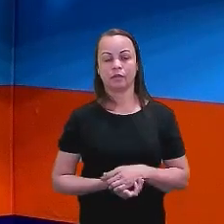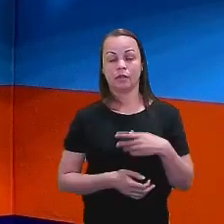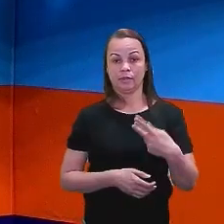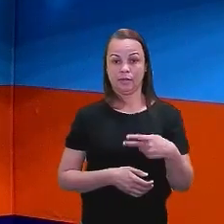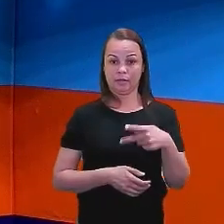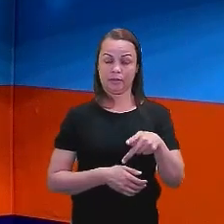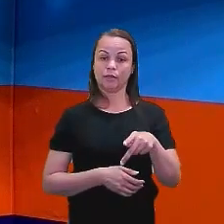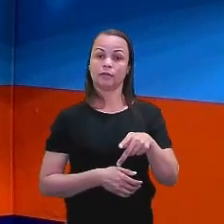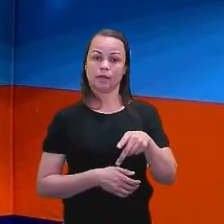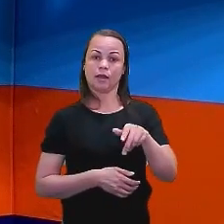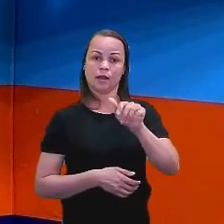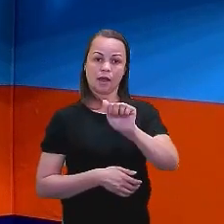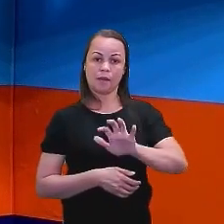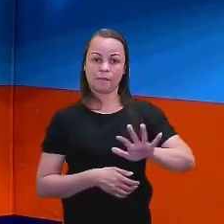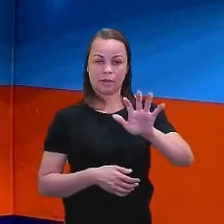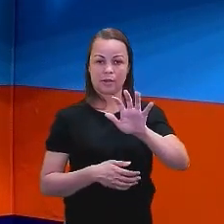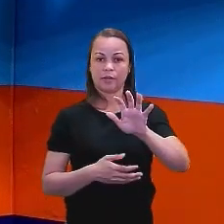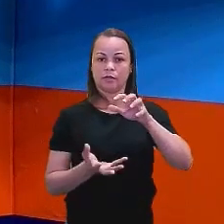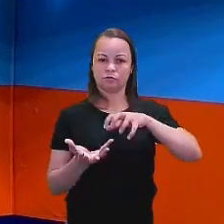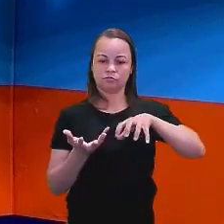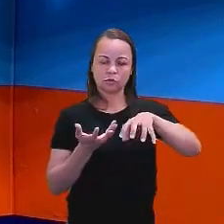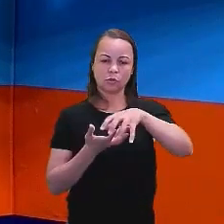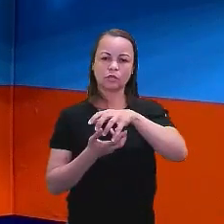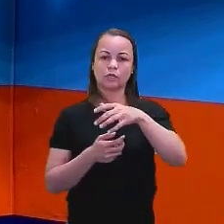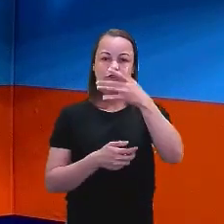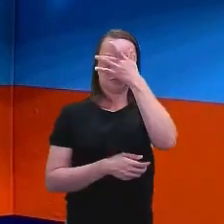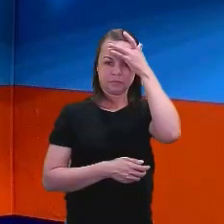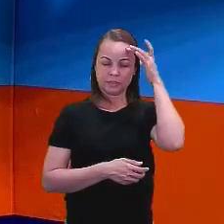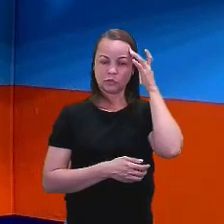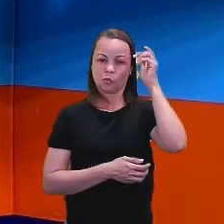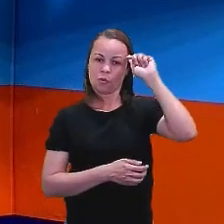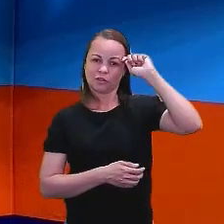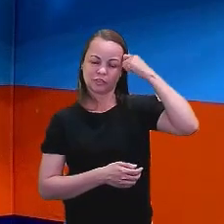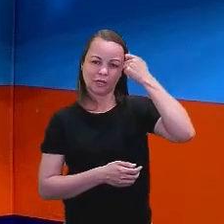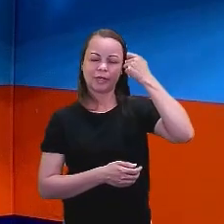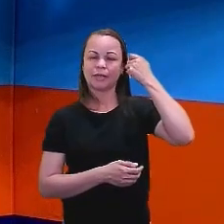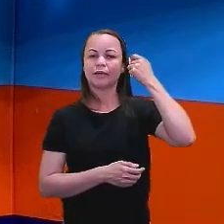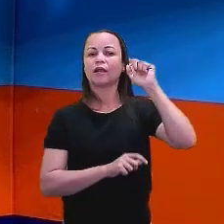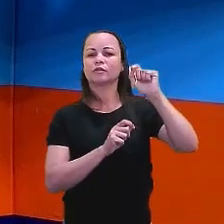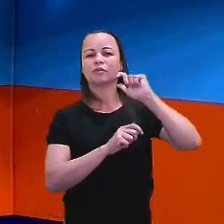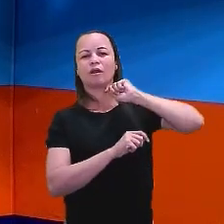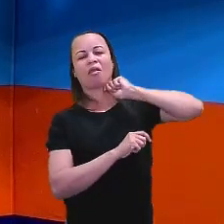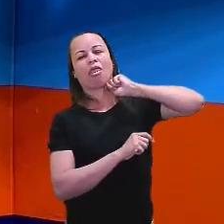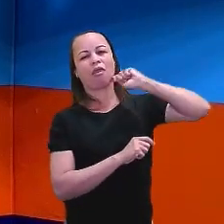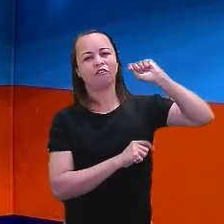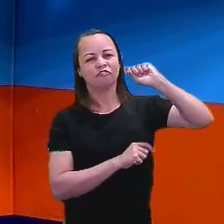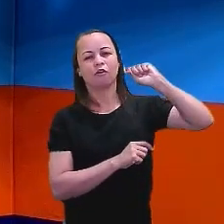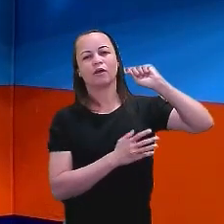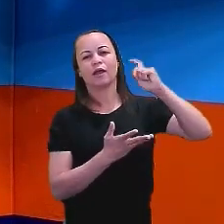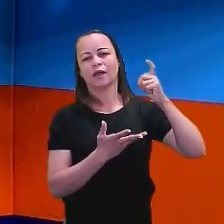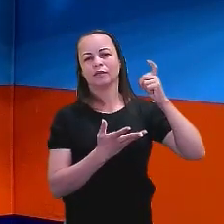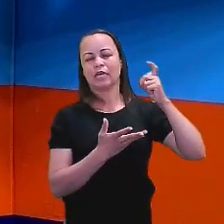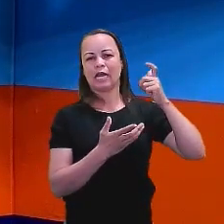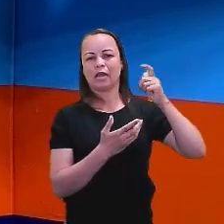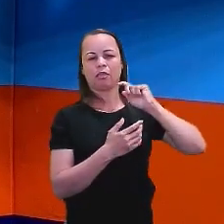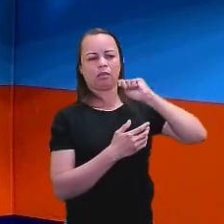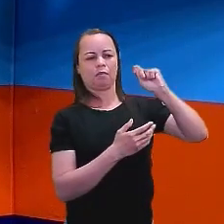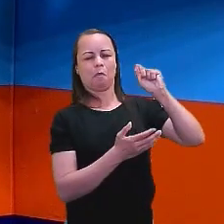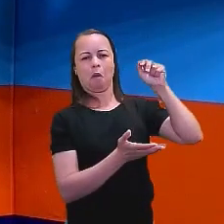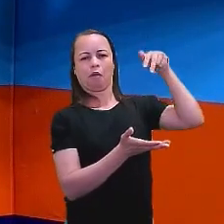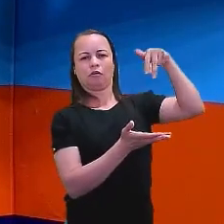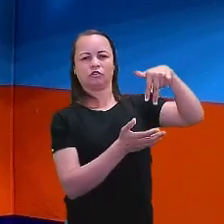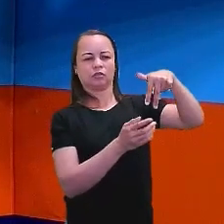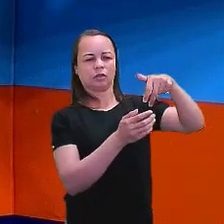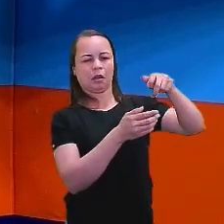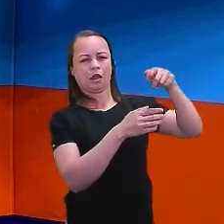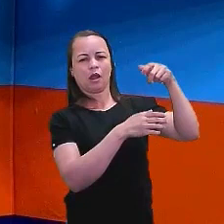América, nosso continente, pessoas negras eram enforcadas e isso era cartão postal, isso servia de